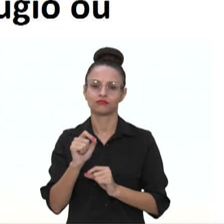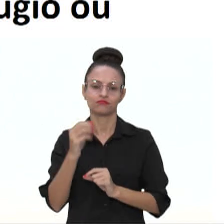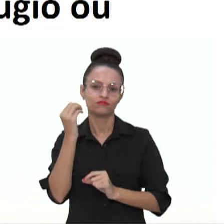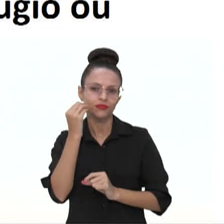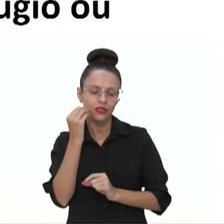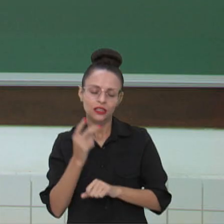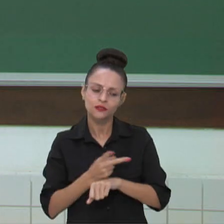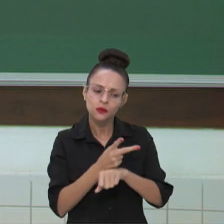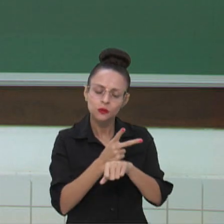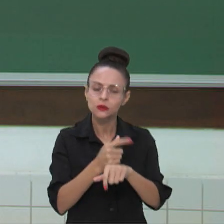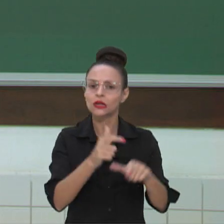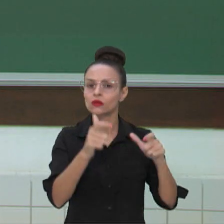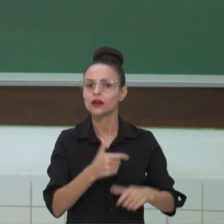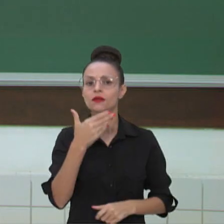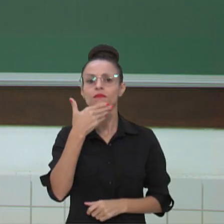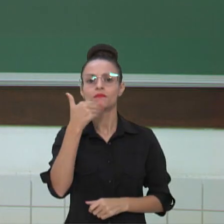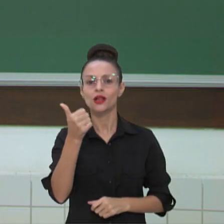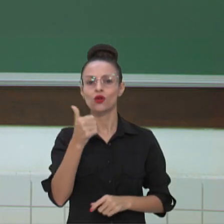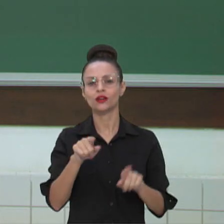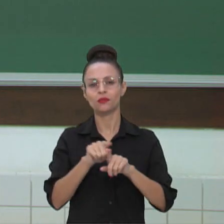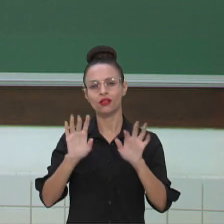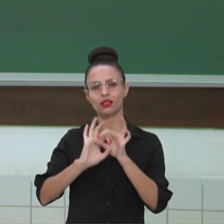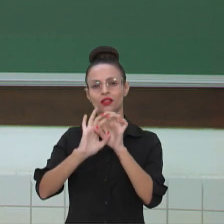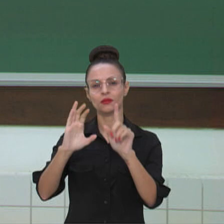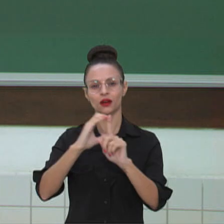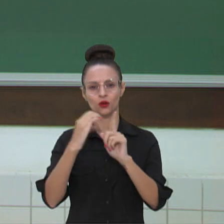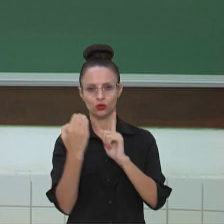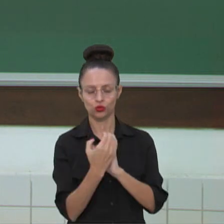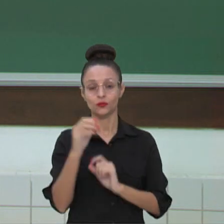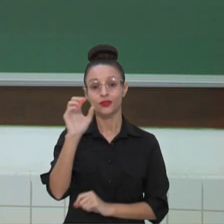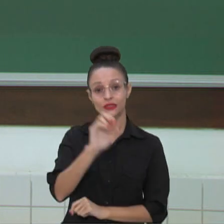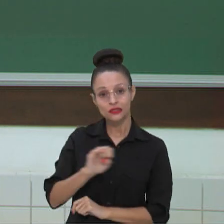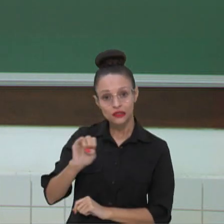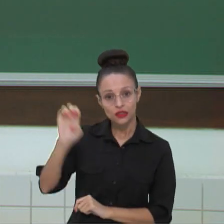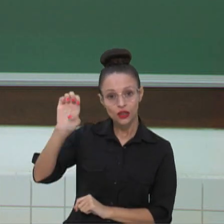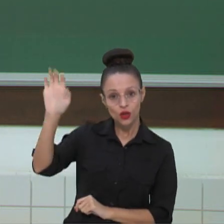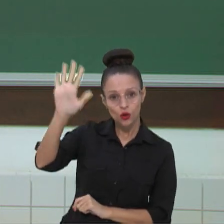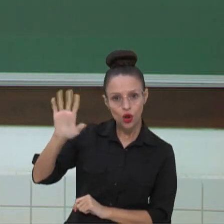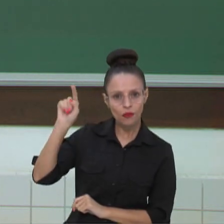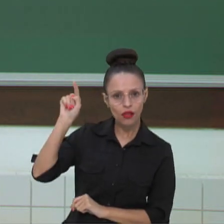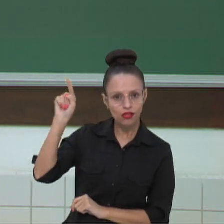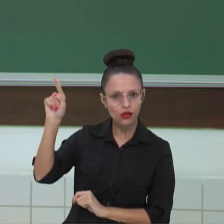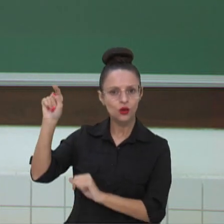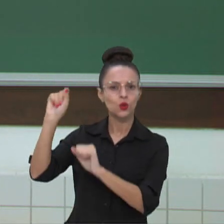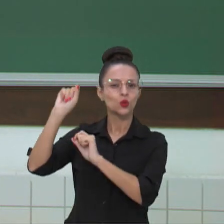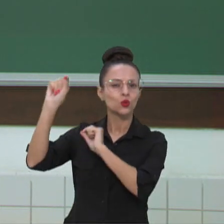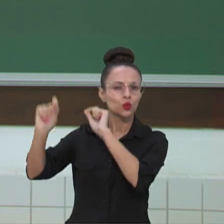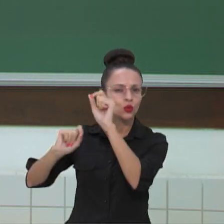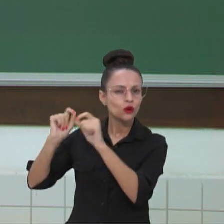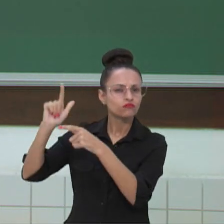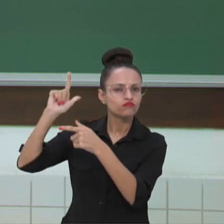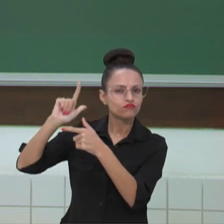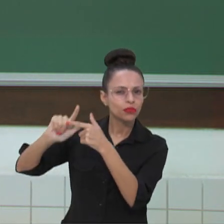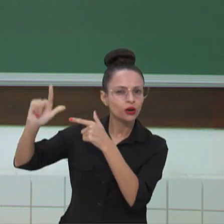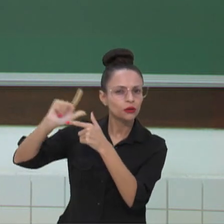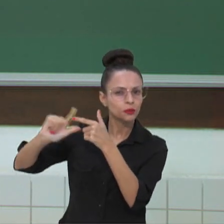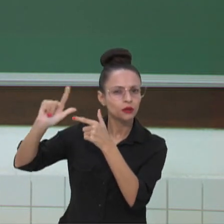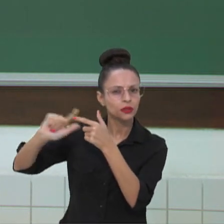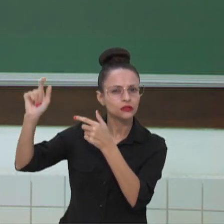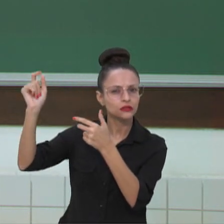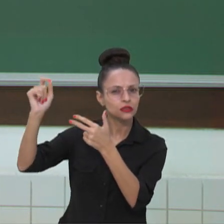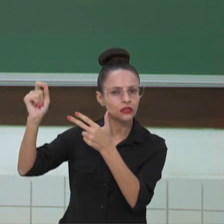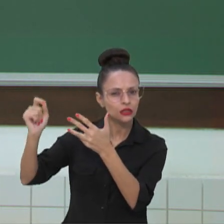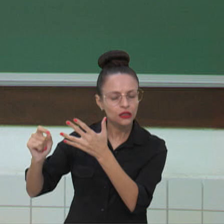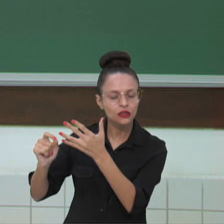viver e com liberdade de culto. Se a Europa está tendo problemas para esses membros dessas